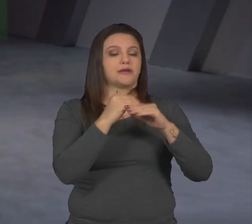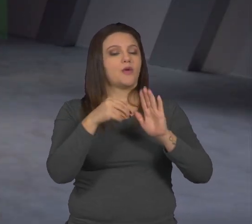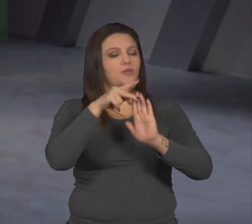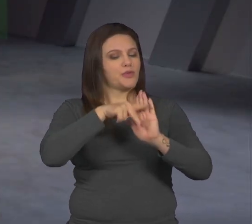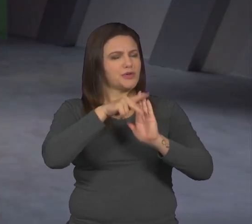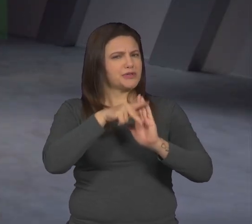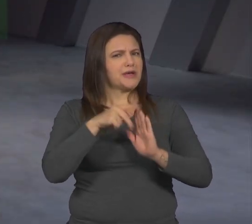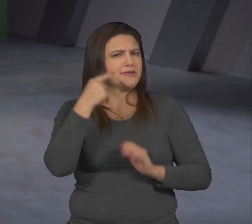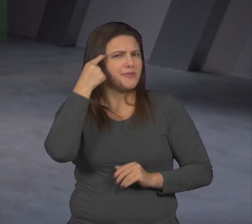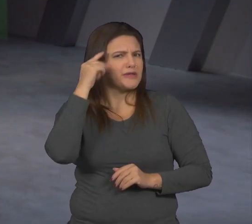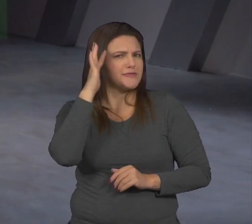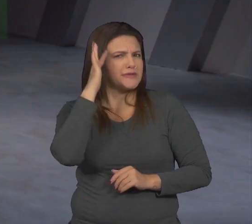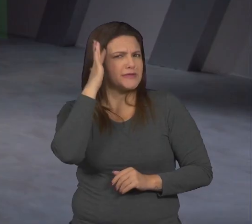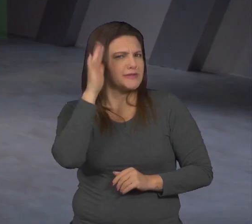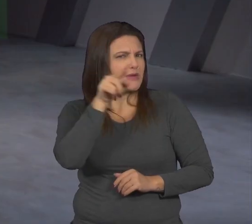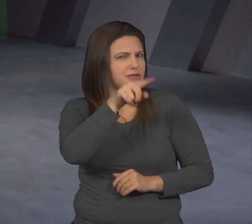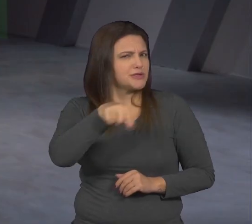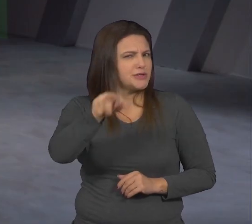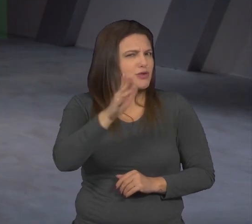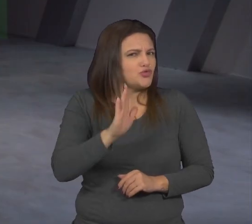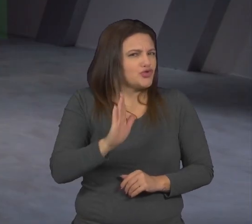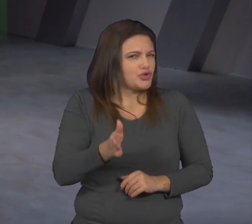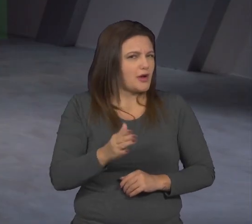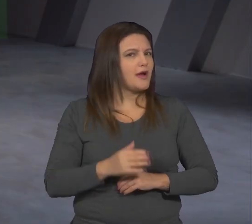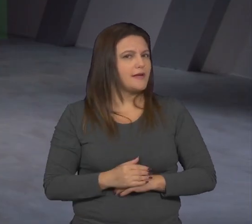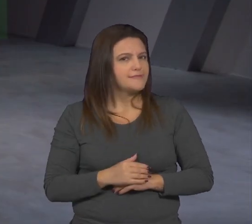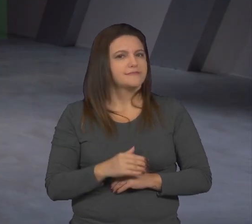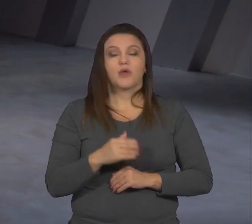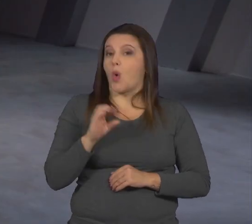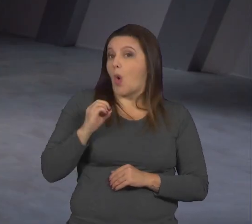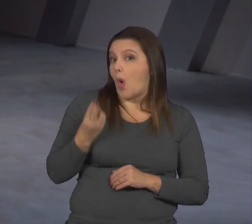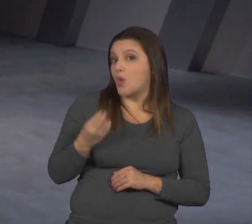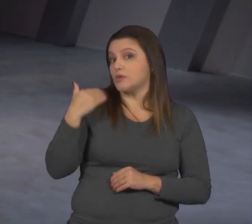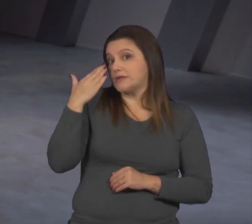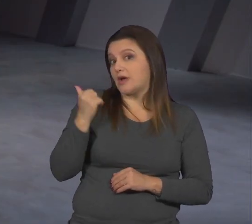imaginando o que sejam. Alguns de vocês possivelmente já saibam.